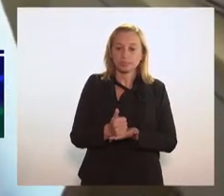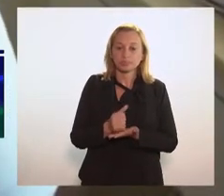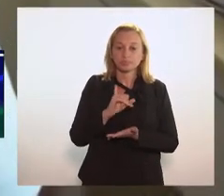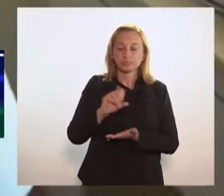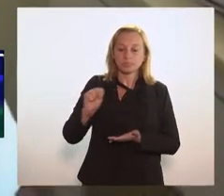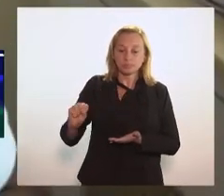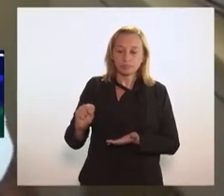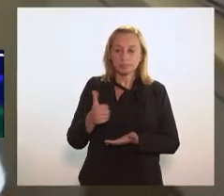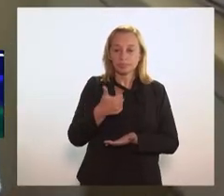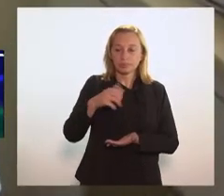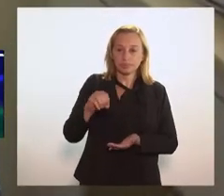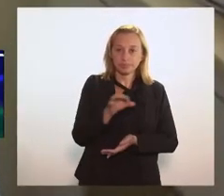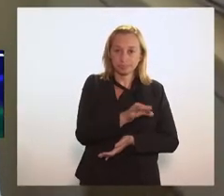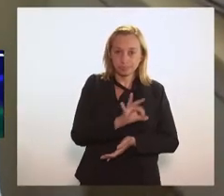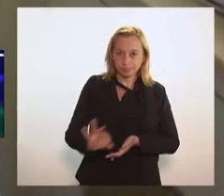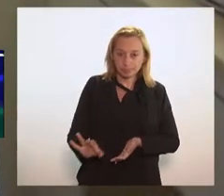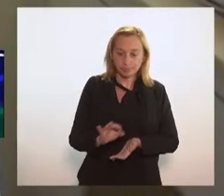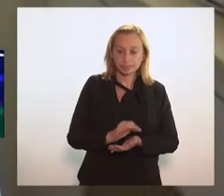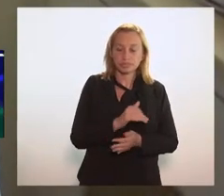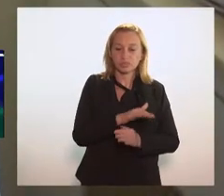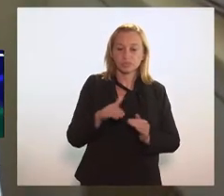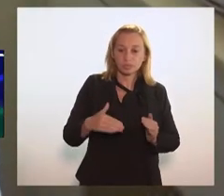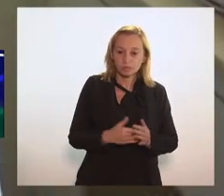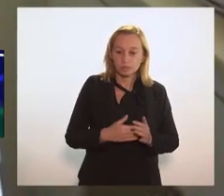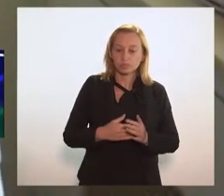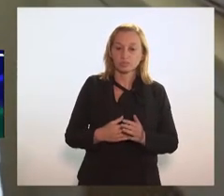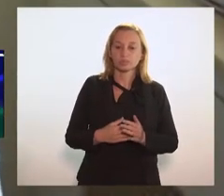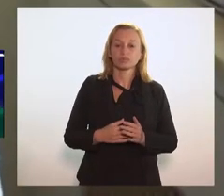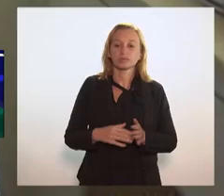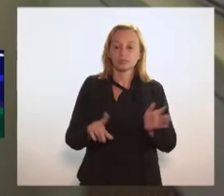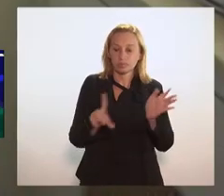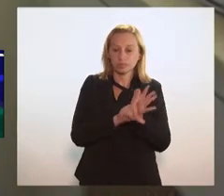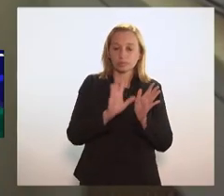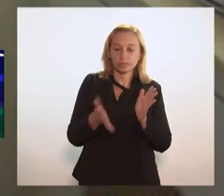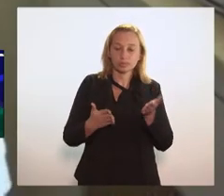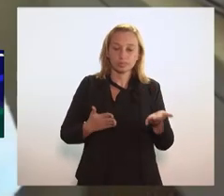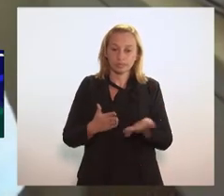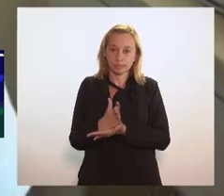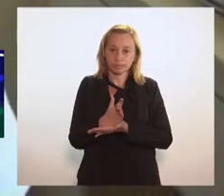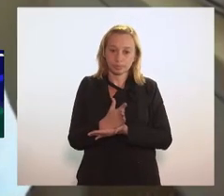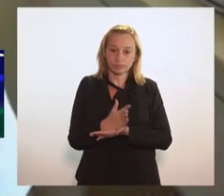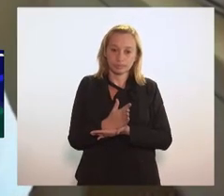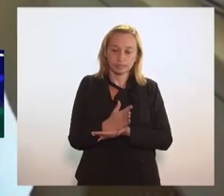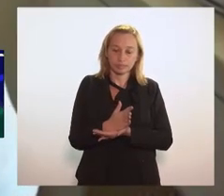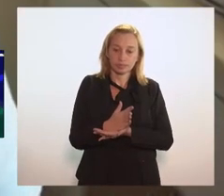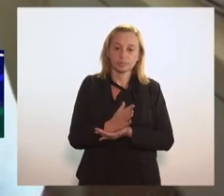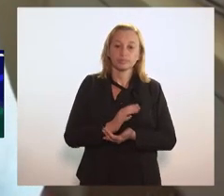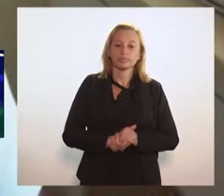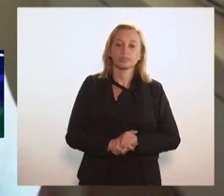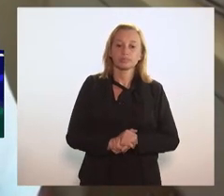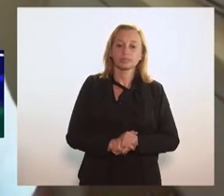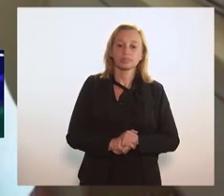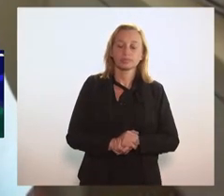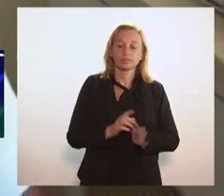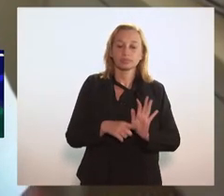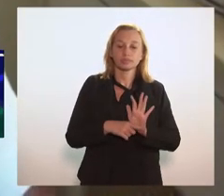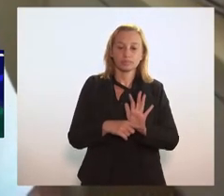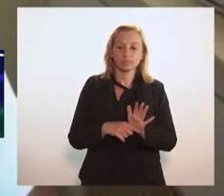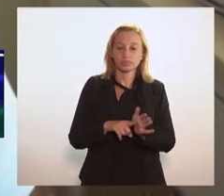ICMS 10% sobre todas as legislações já aprovadas conforme determina o regime de recuperação fiscal.